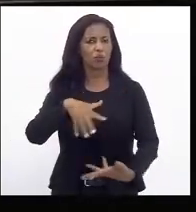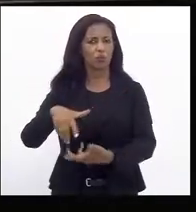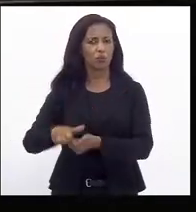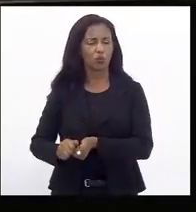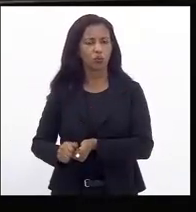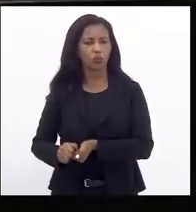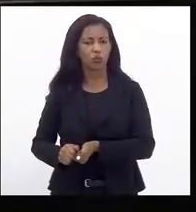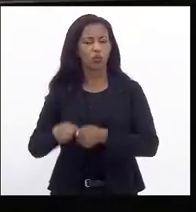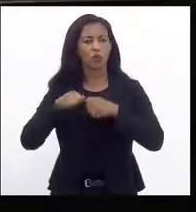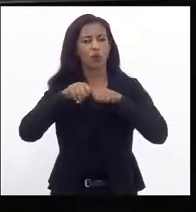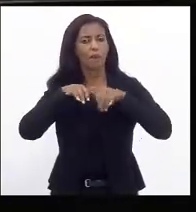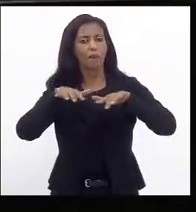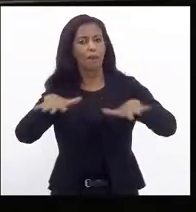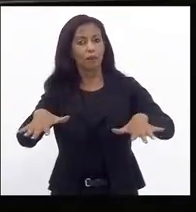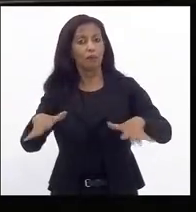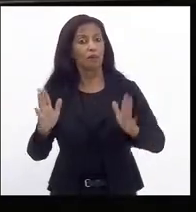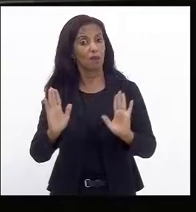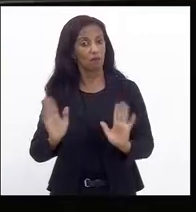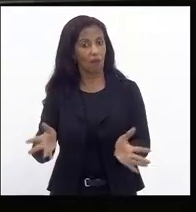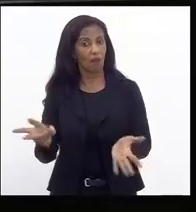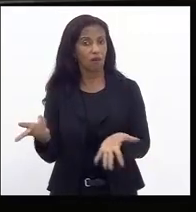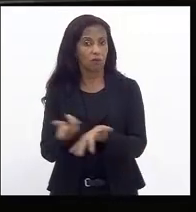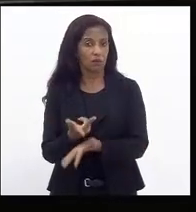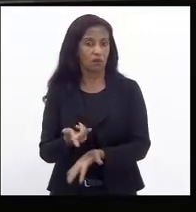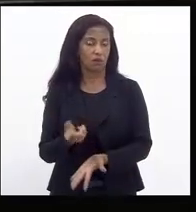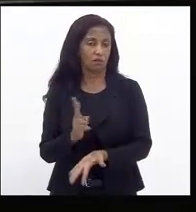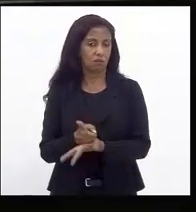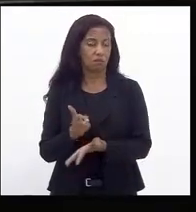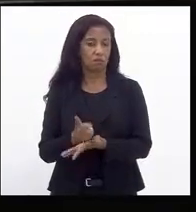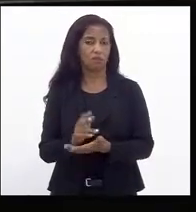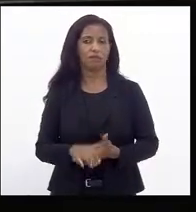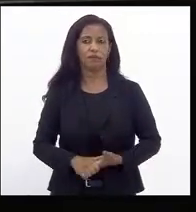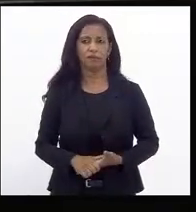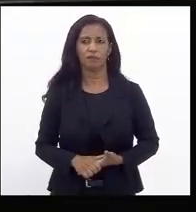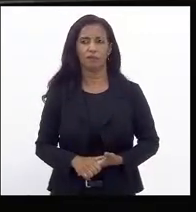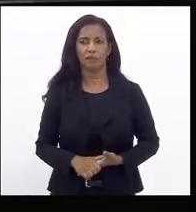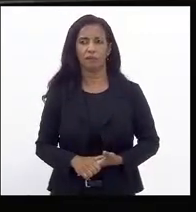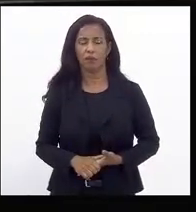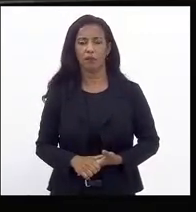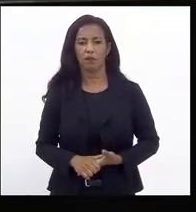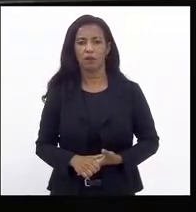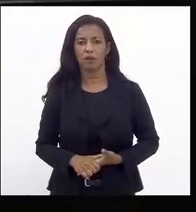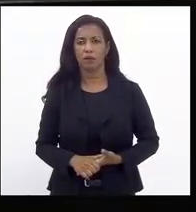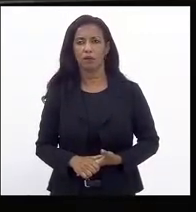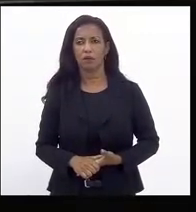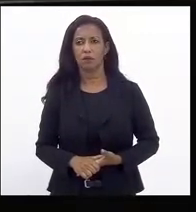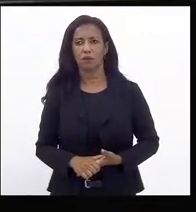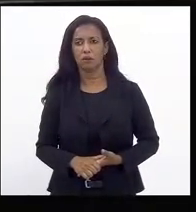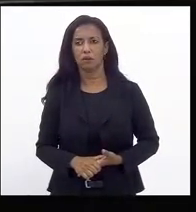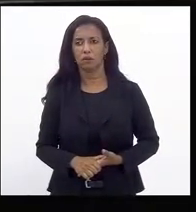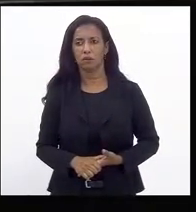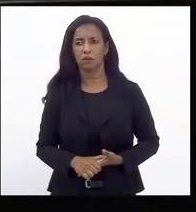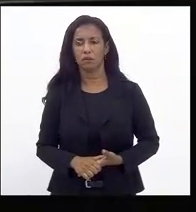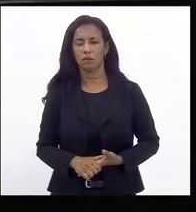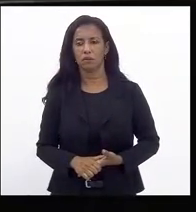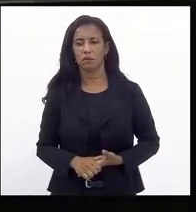mundo que foi a pandemia que está sendo ainda ainda estamos na vigência da pandemia